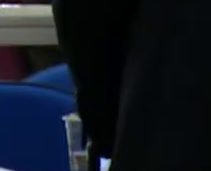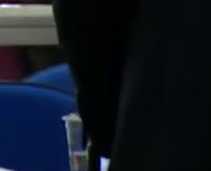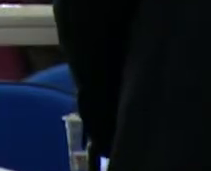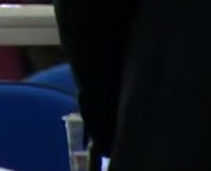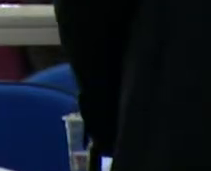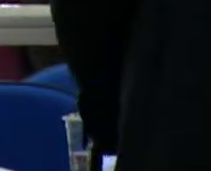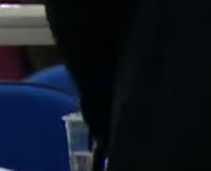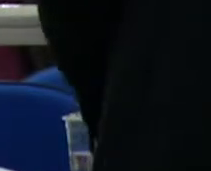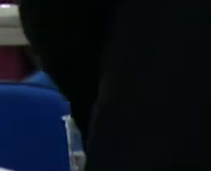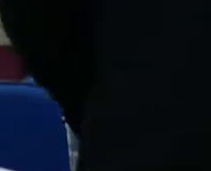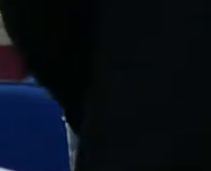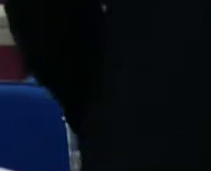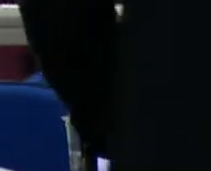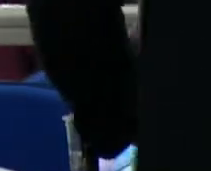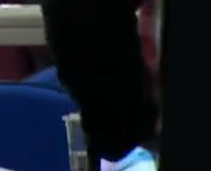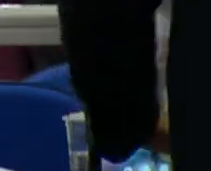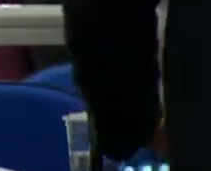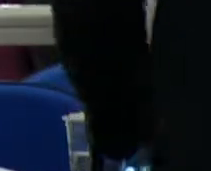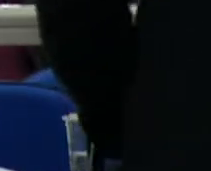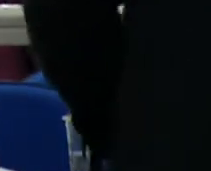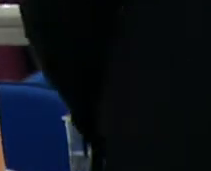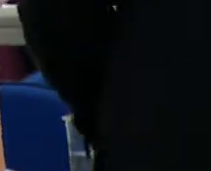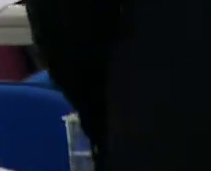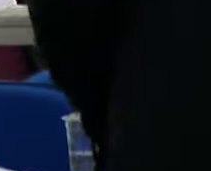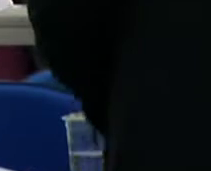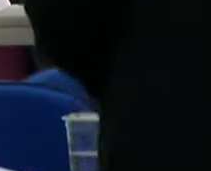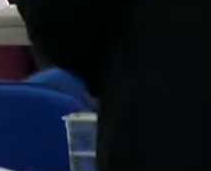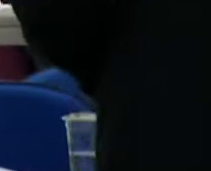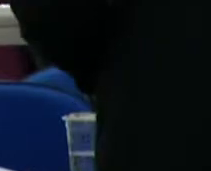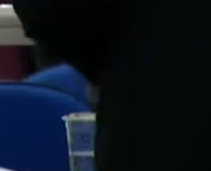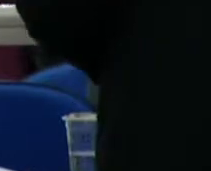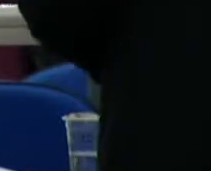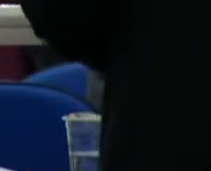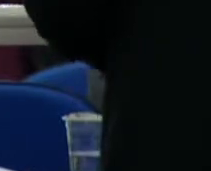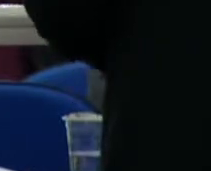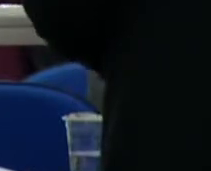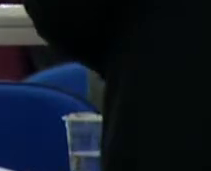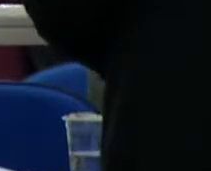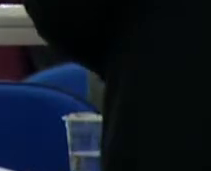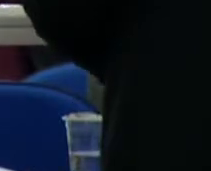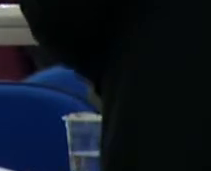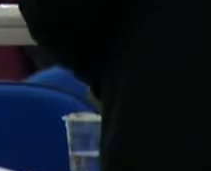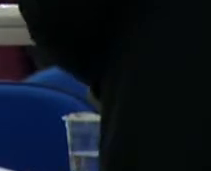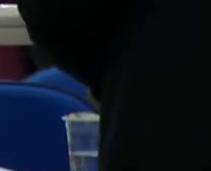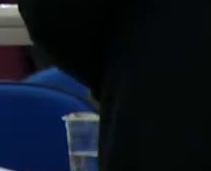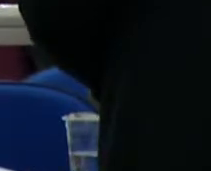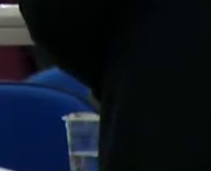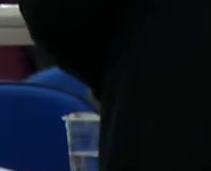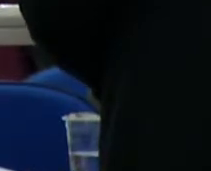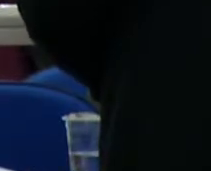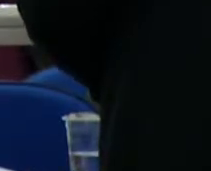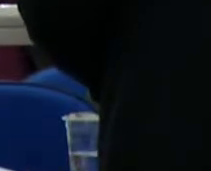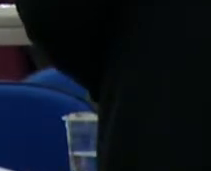saúde pública, né, e o SUS, ele é um dos mais avançados do mundo, né, Sistema Único